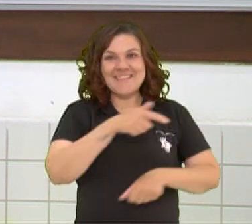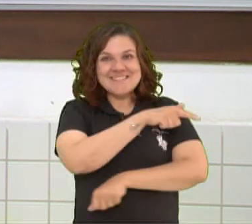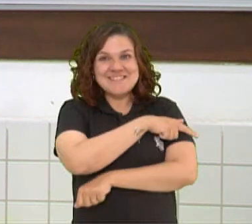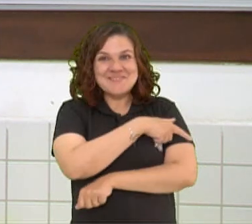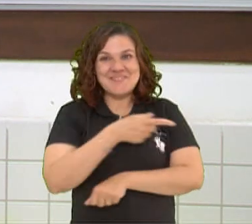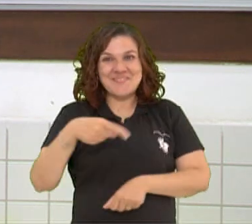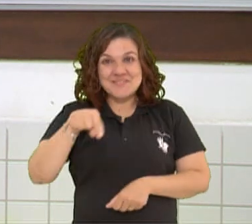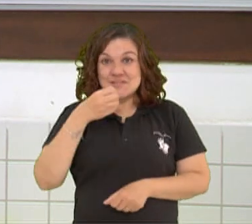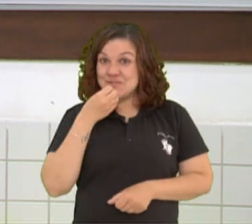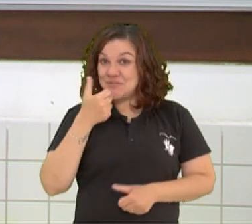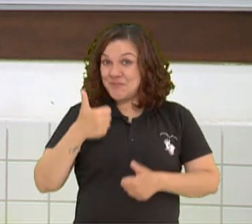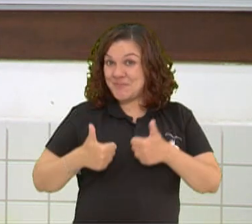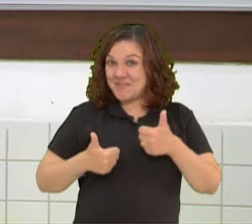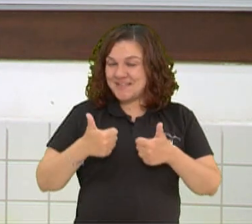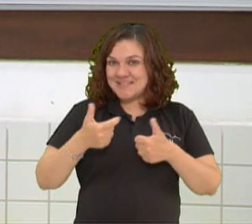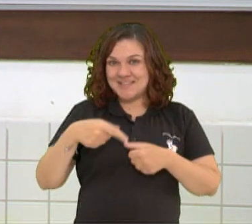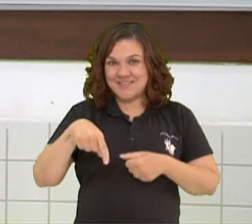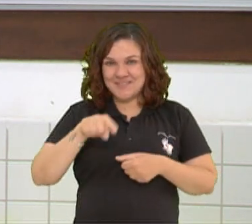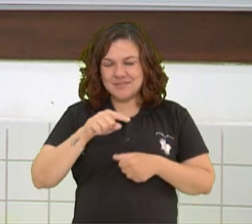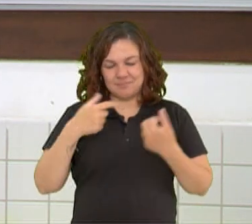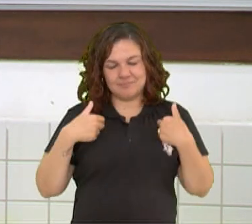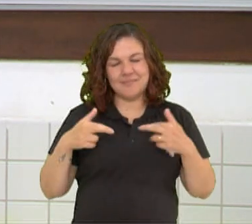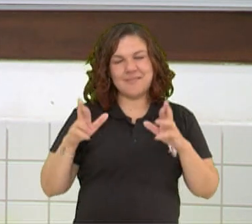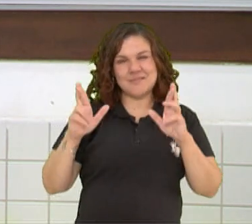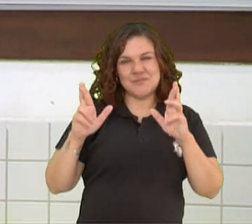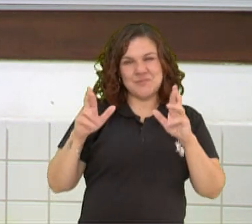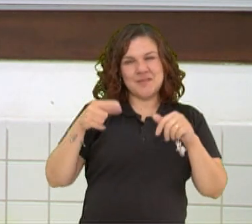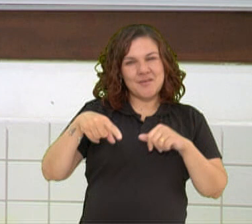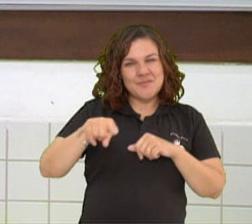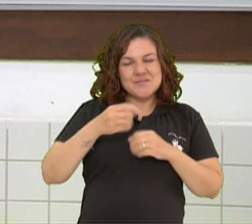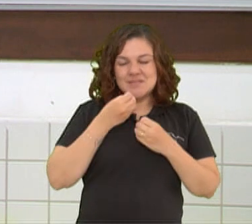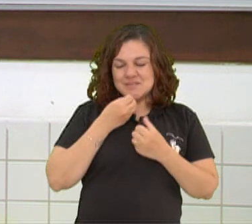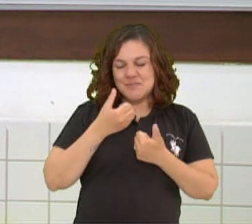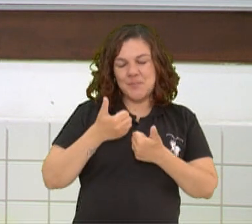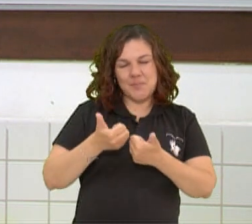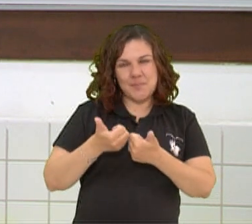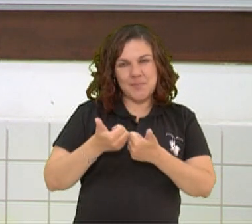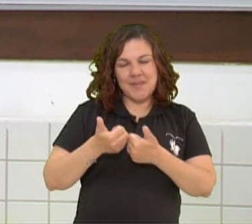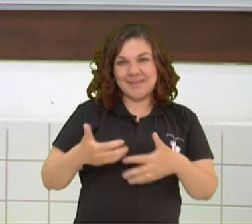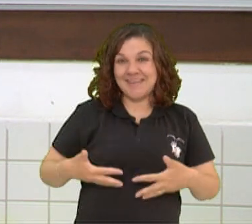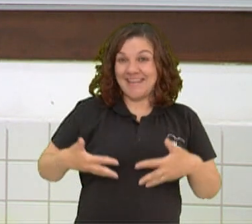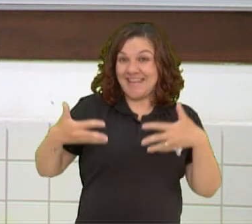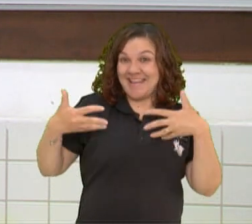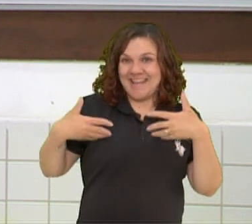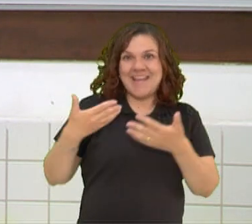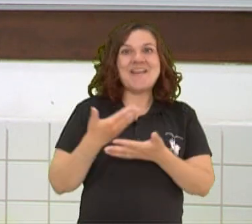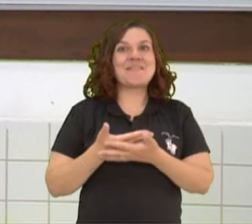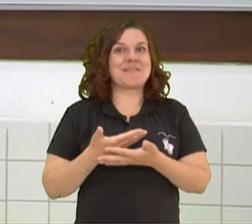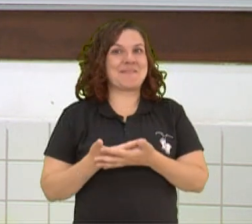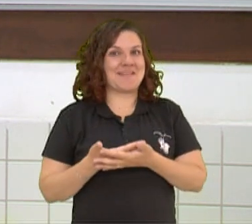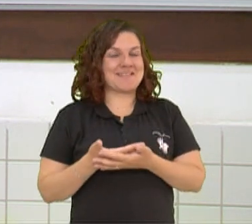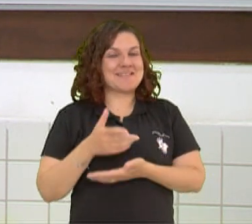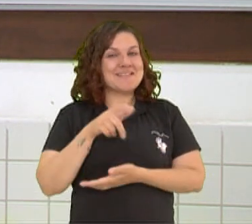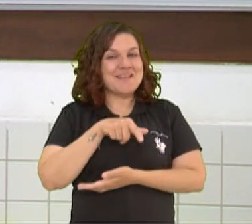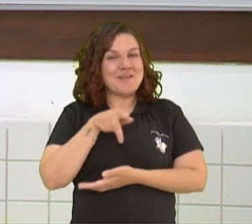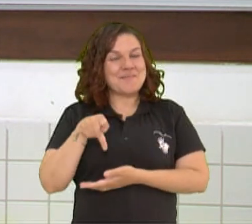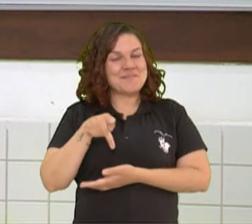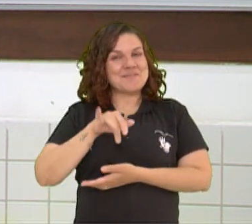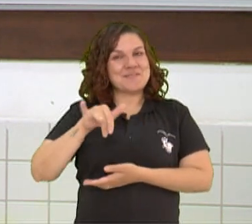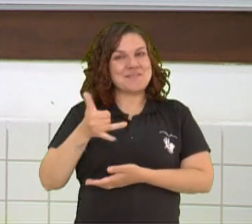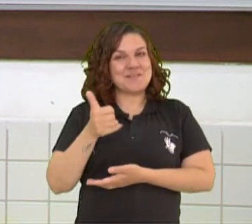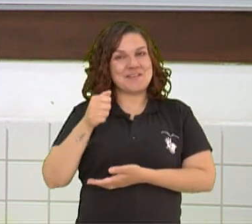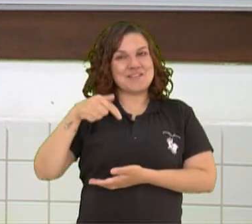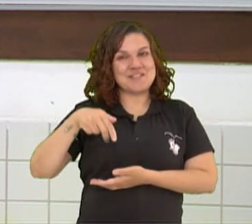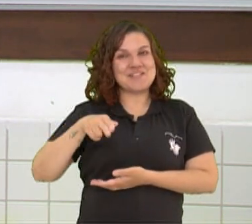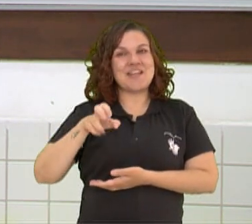sétimo ano, tudo belezinha com vocês? Espero que estejam todos bem e tão animados para mais uma aula de matemática. Sou a professora Jaqueline e